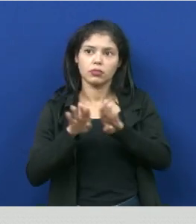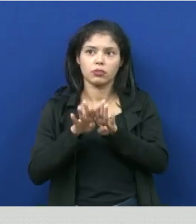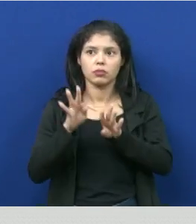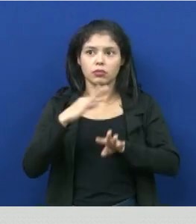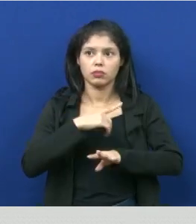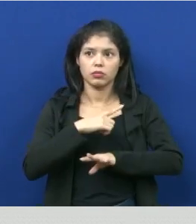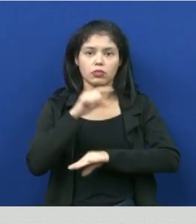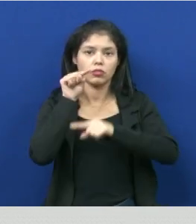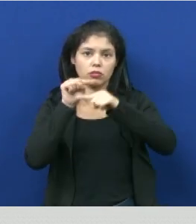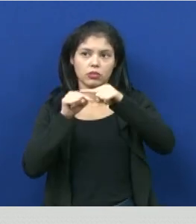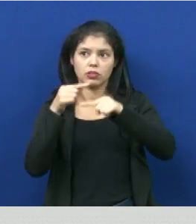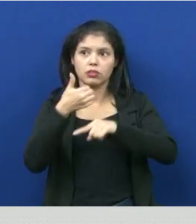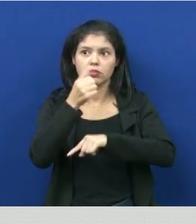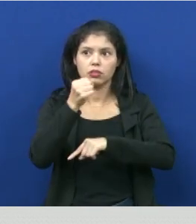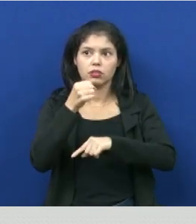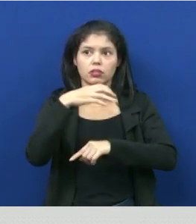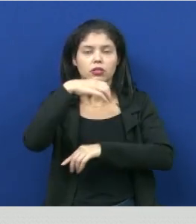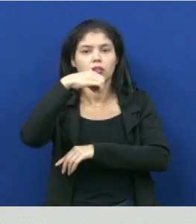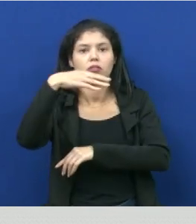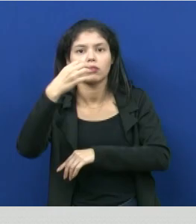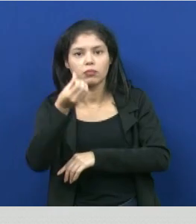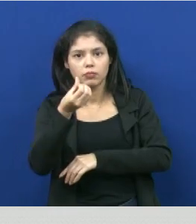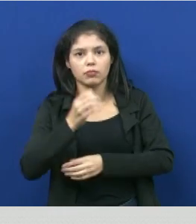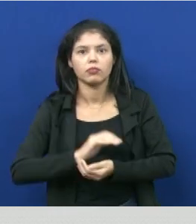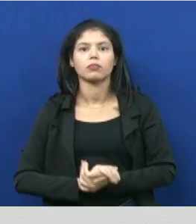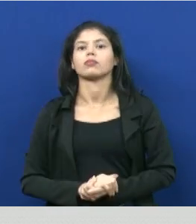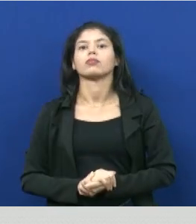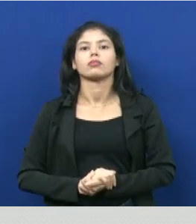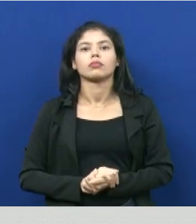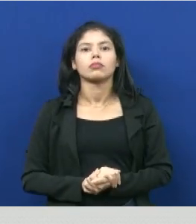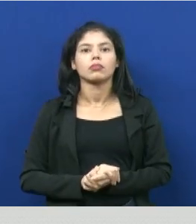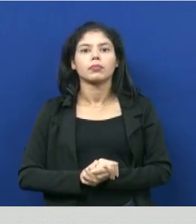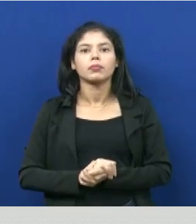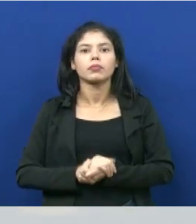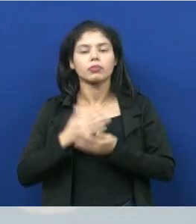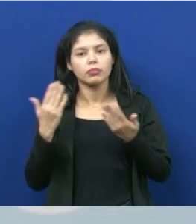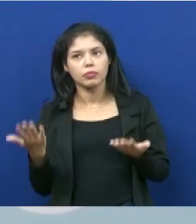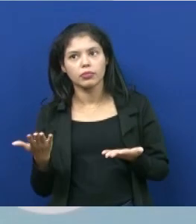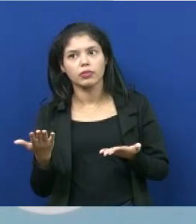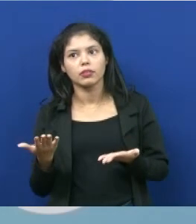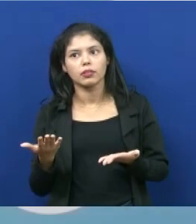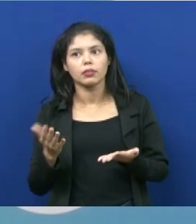1728. Dividido para 18, 96. Galera,